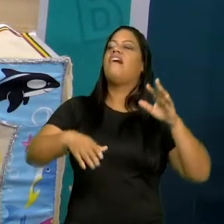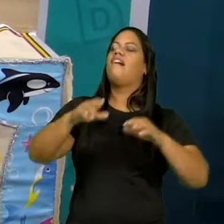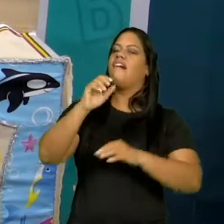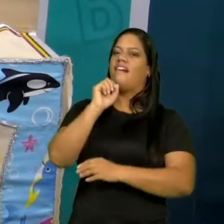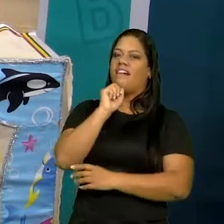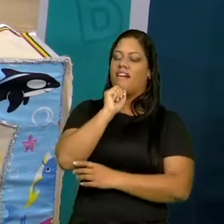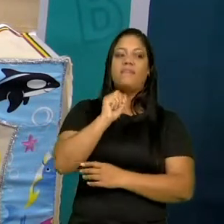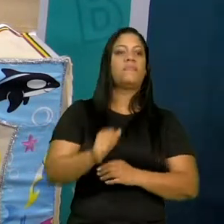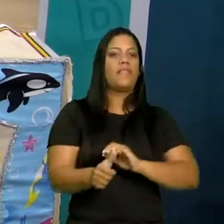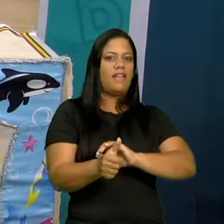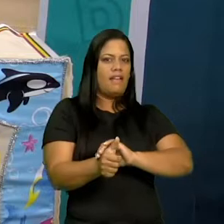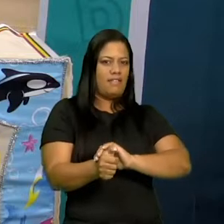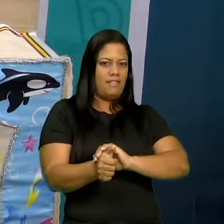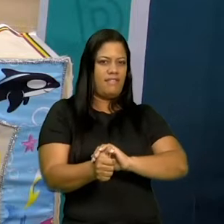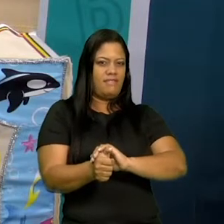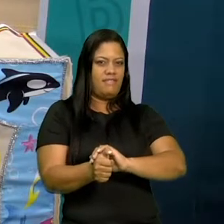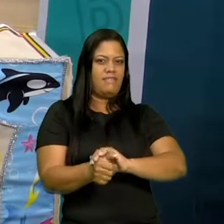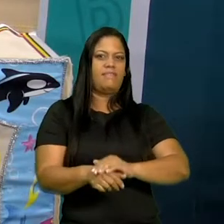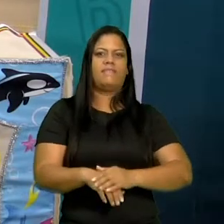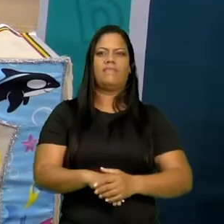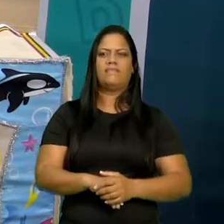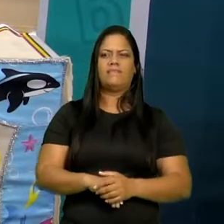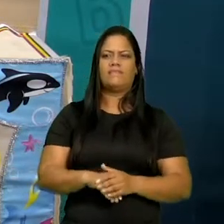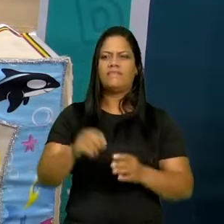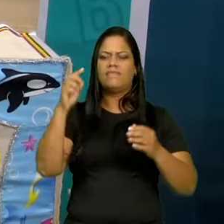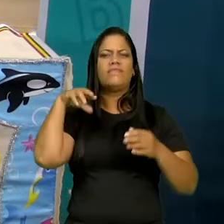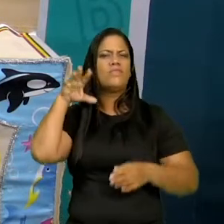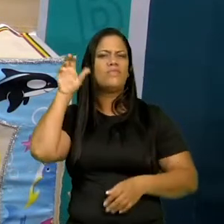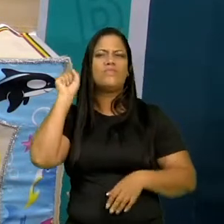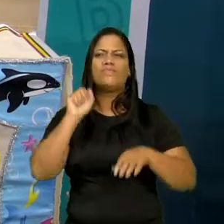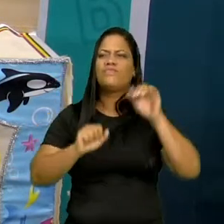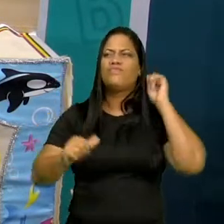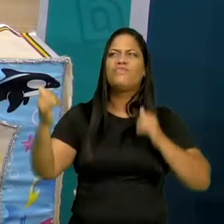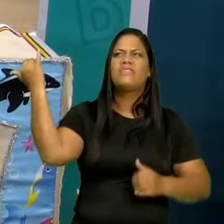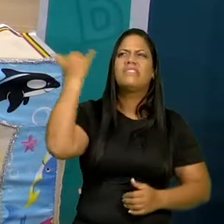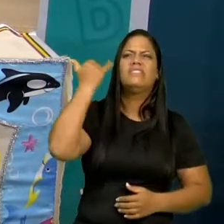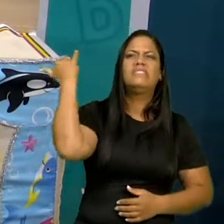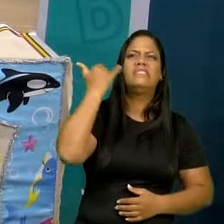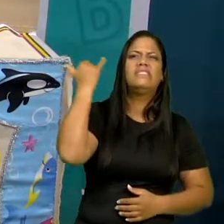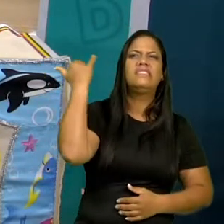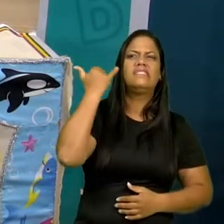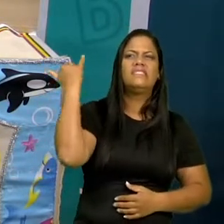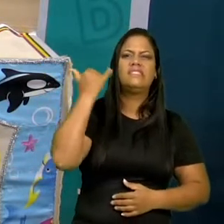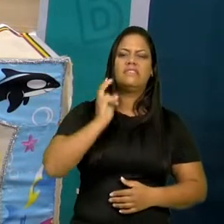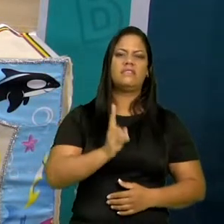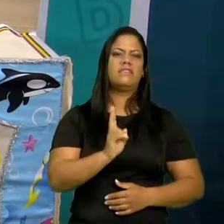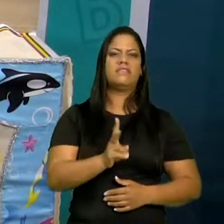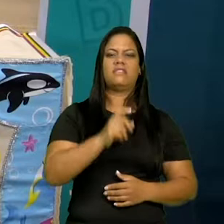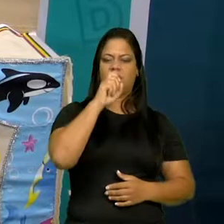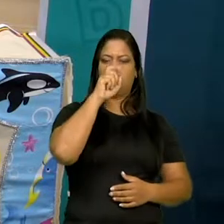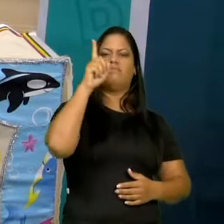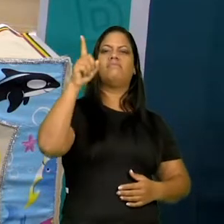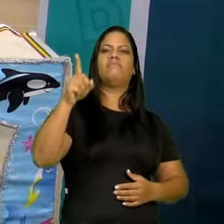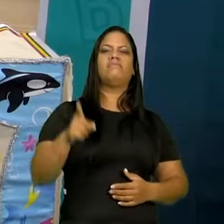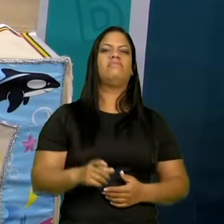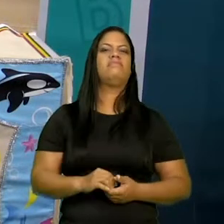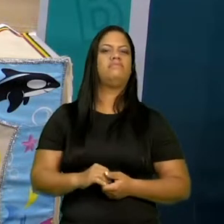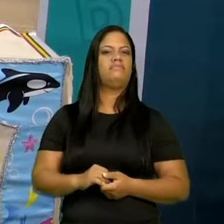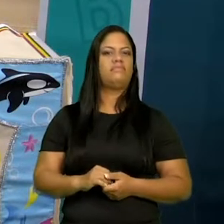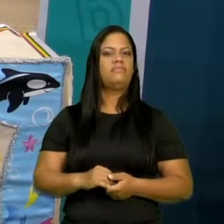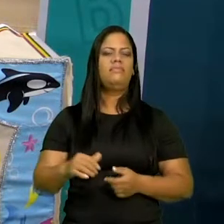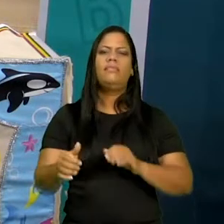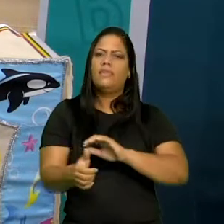Ah! A tartaruga. De tanto ouvir ela se gabando o tempo todo.